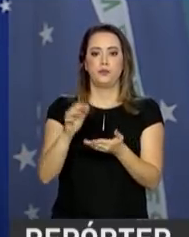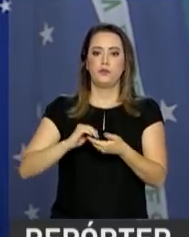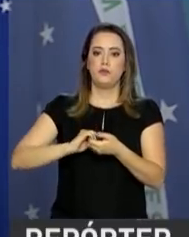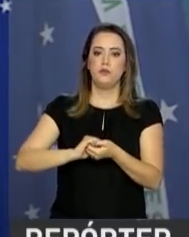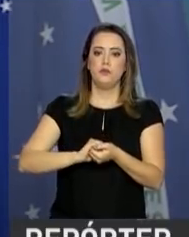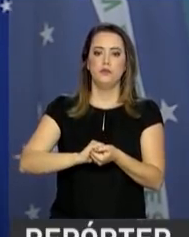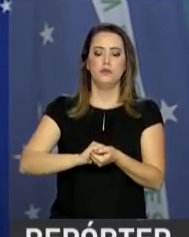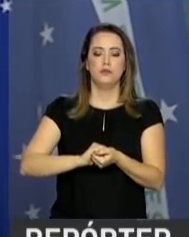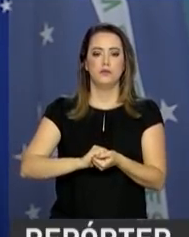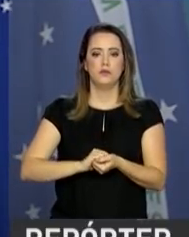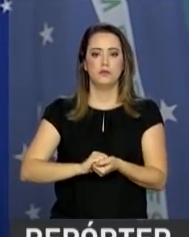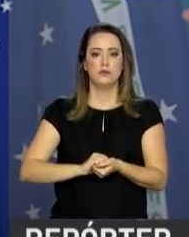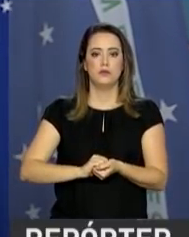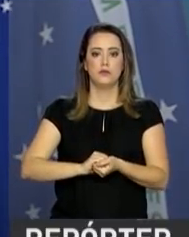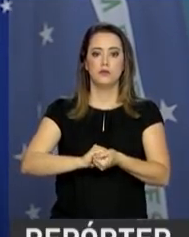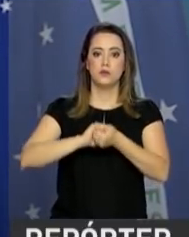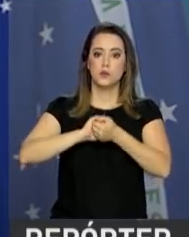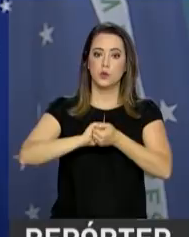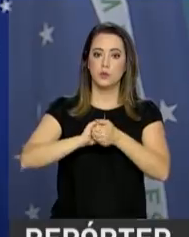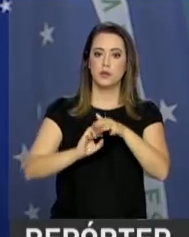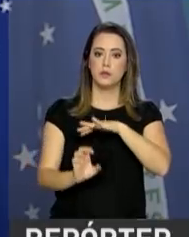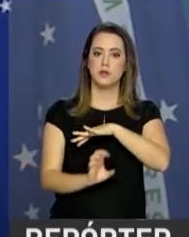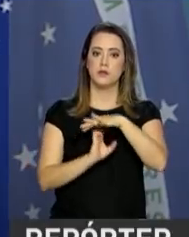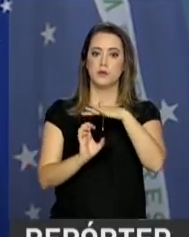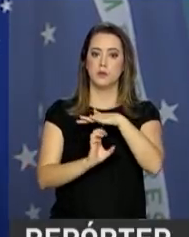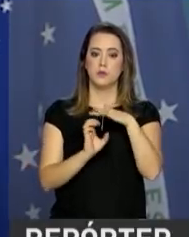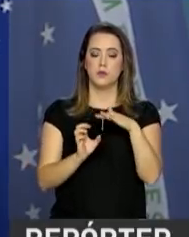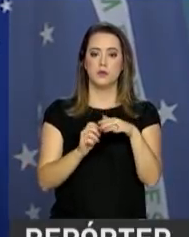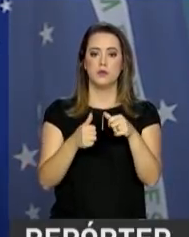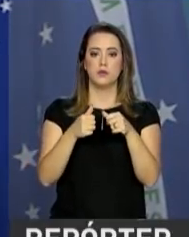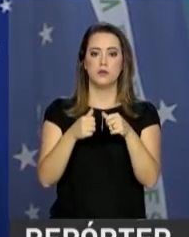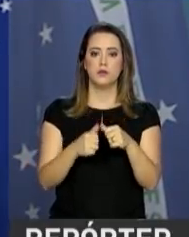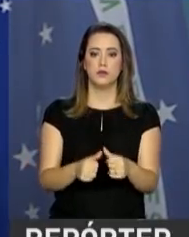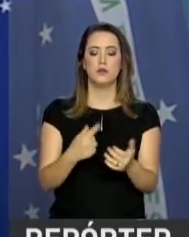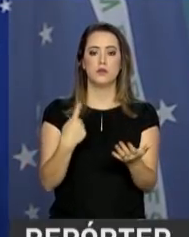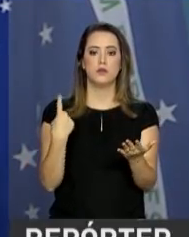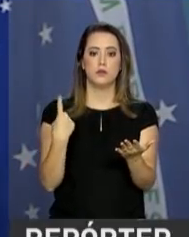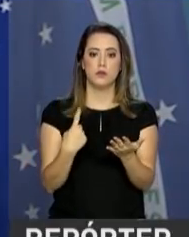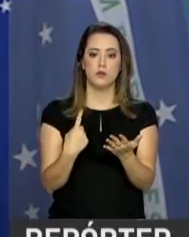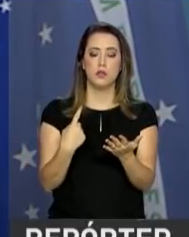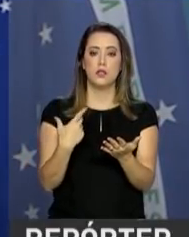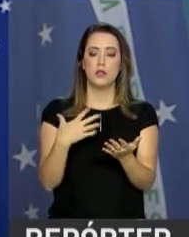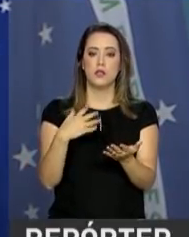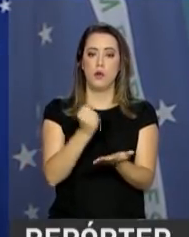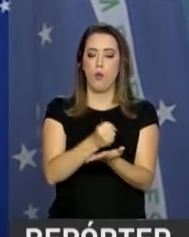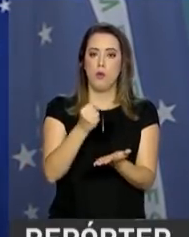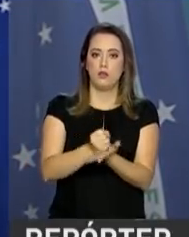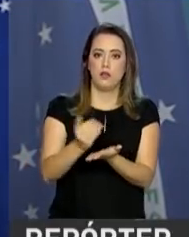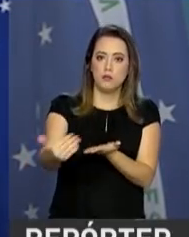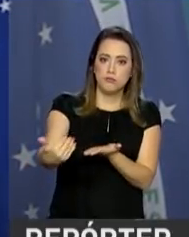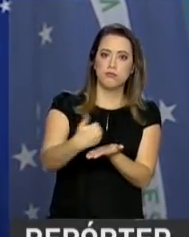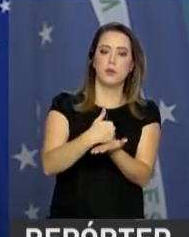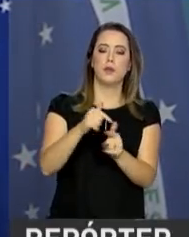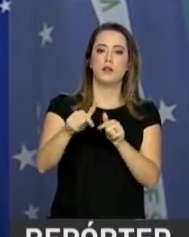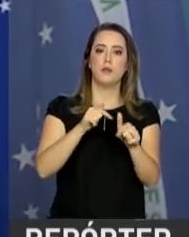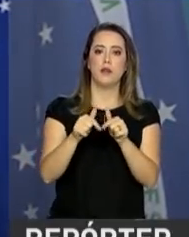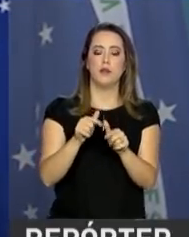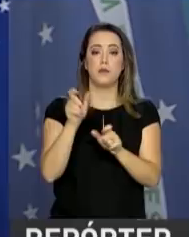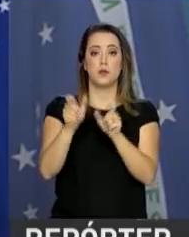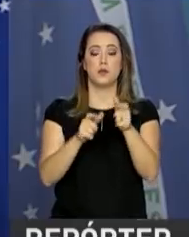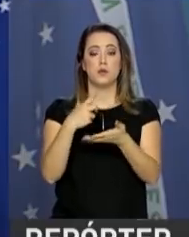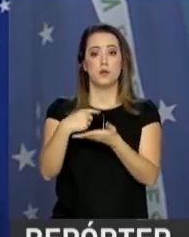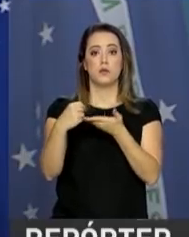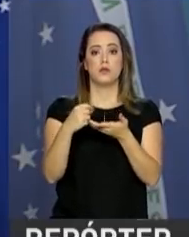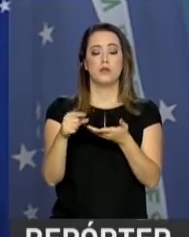especialíssimo aos senhores empresários empresários que estão admitindo egressos do sistema penitenciário porque esta é outra